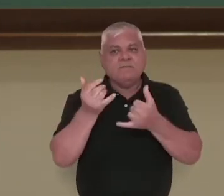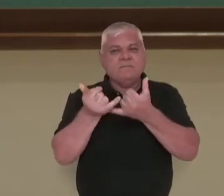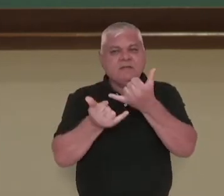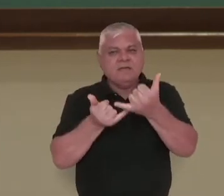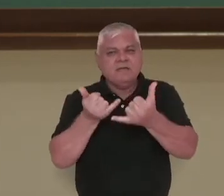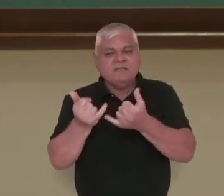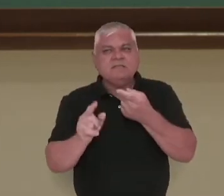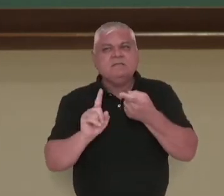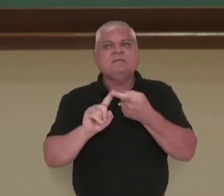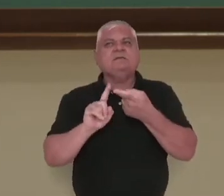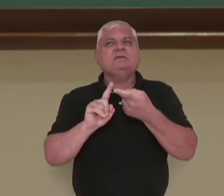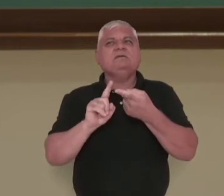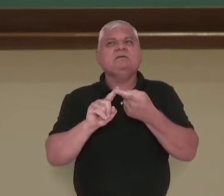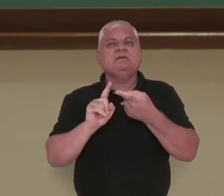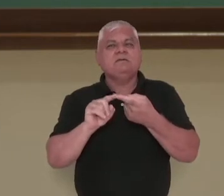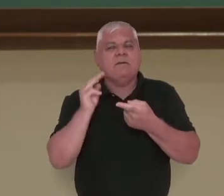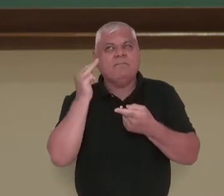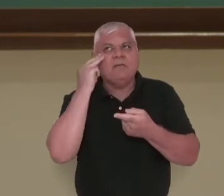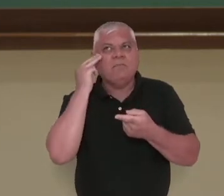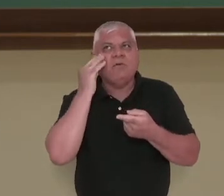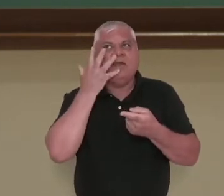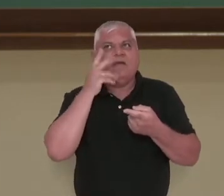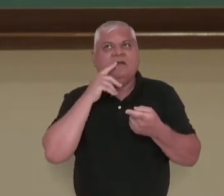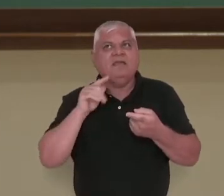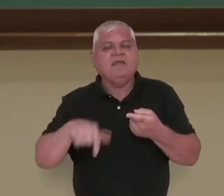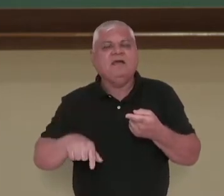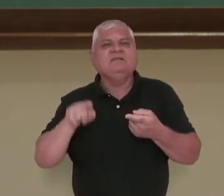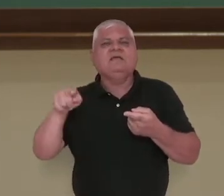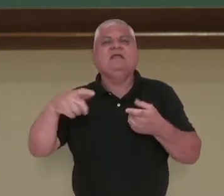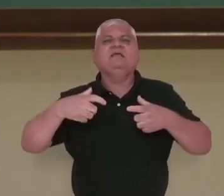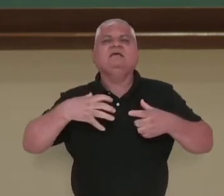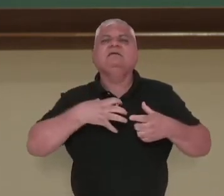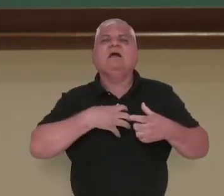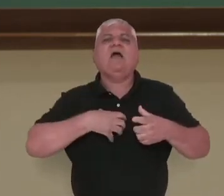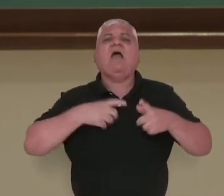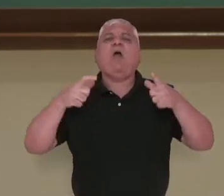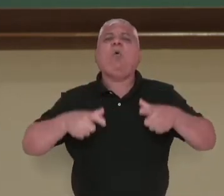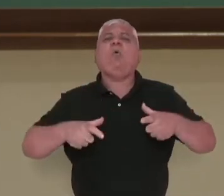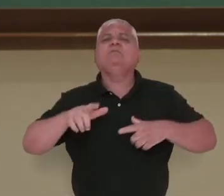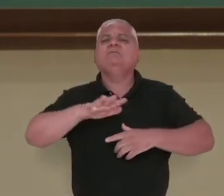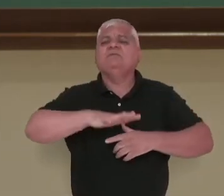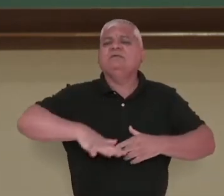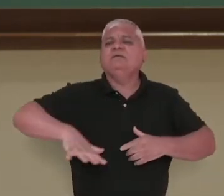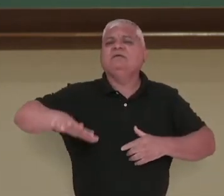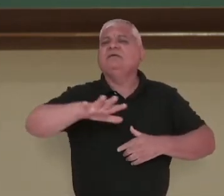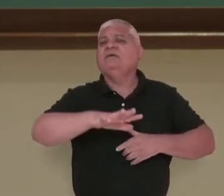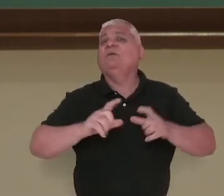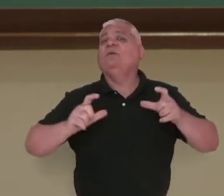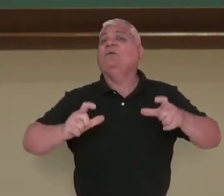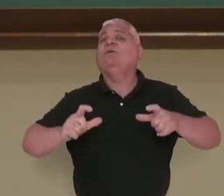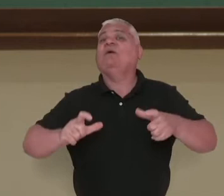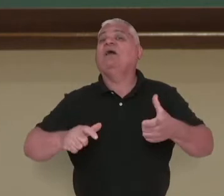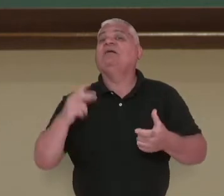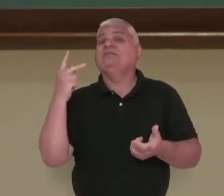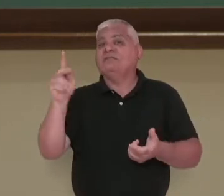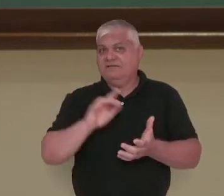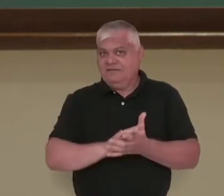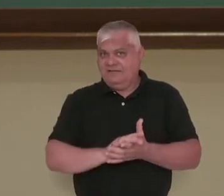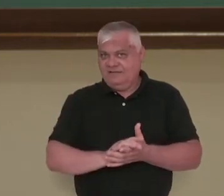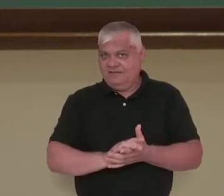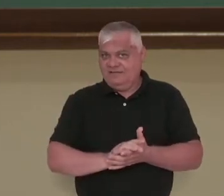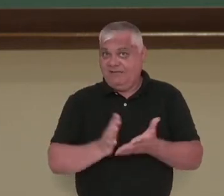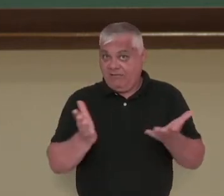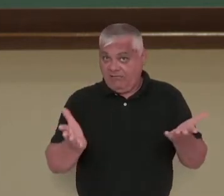brincadeiras, nas memórias da infância, que tipo de ambiente vocês acham que ele passou a infância? Será que é um